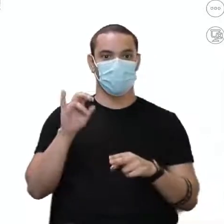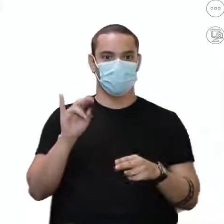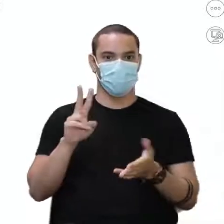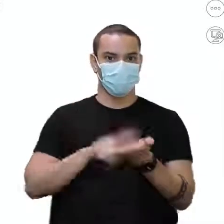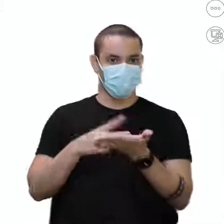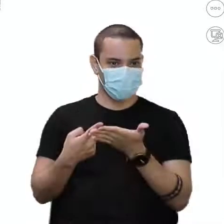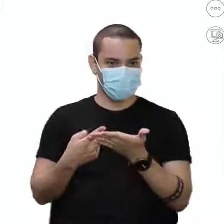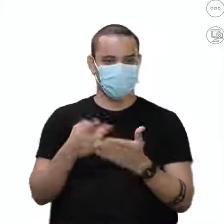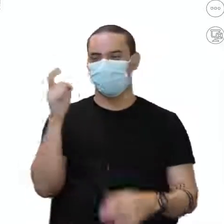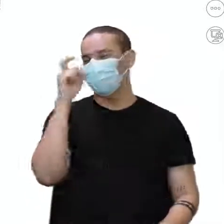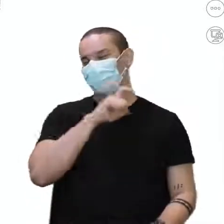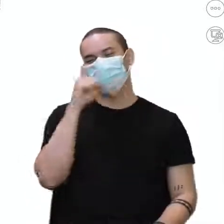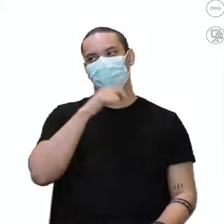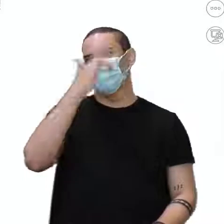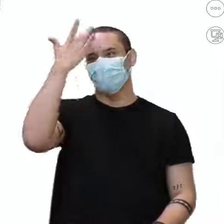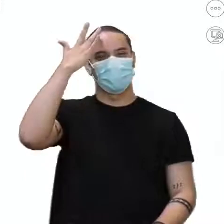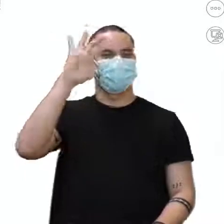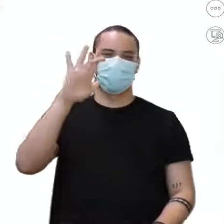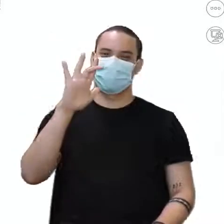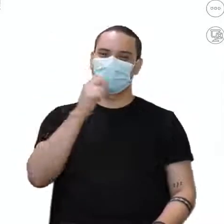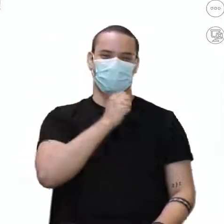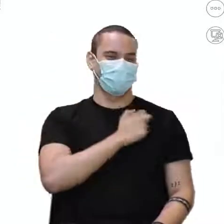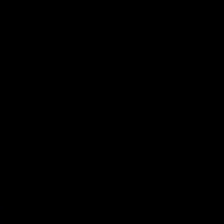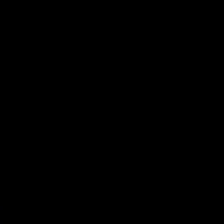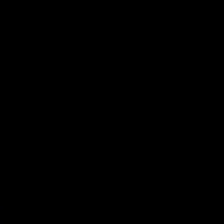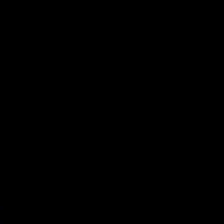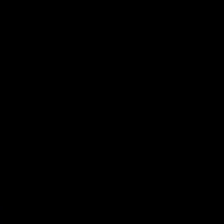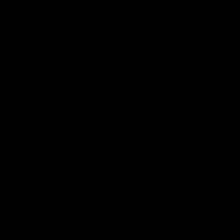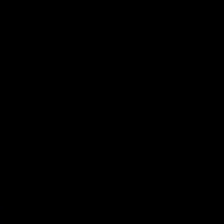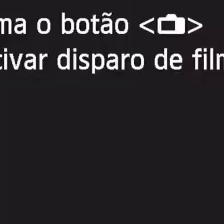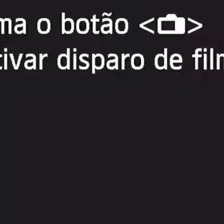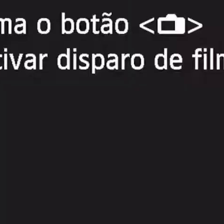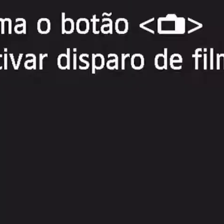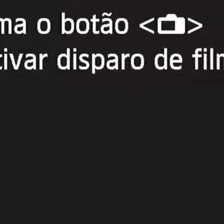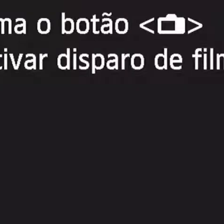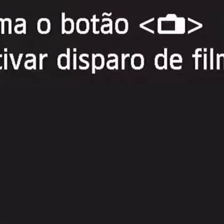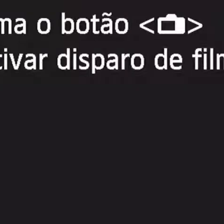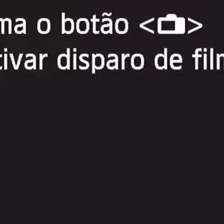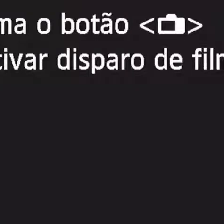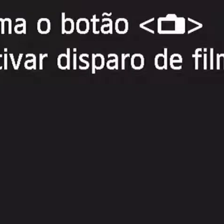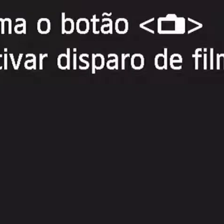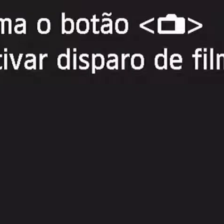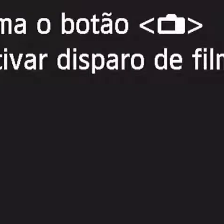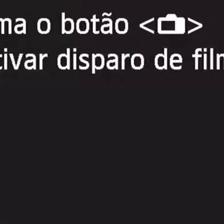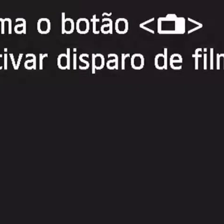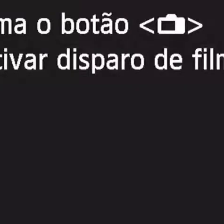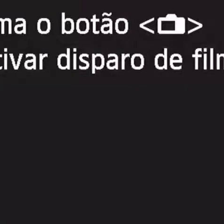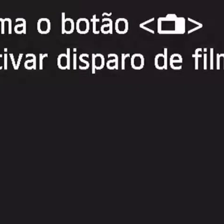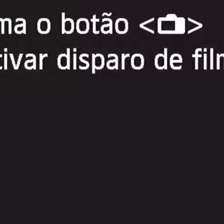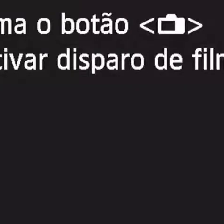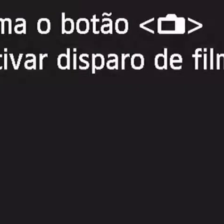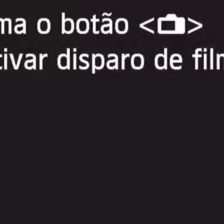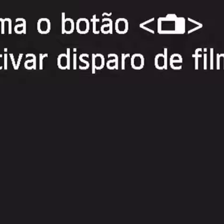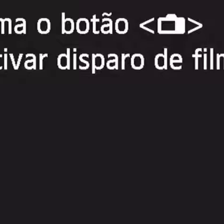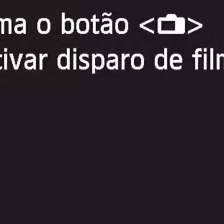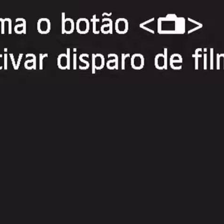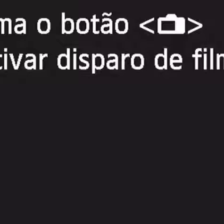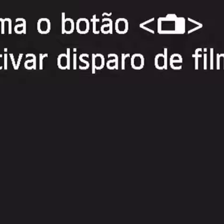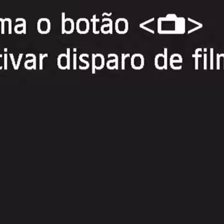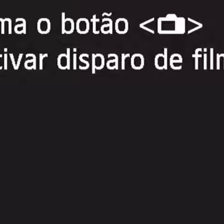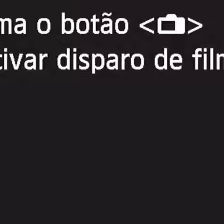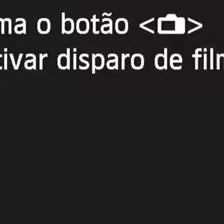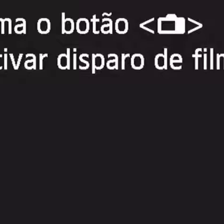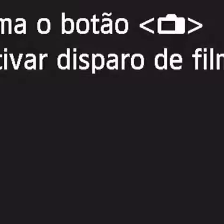você, mentira, não sei traduzir dinamarquês, mas presta atenção aqui, que eu consigo ver duas palavras, pelo